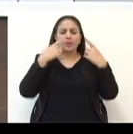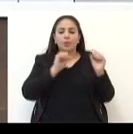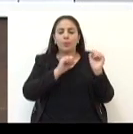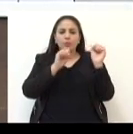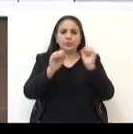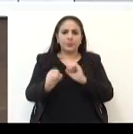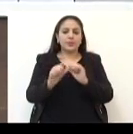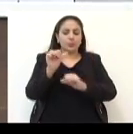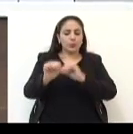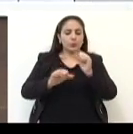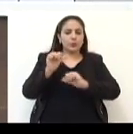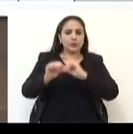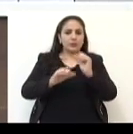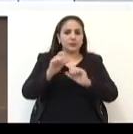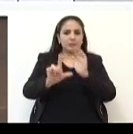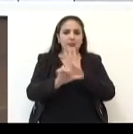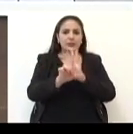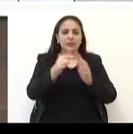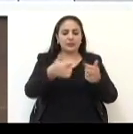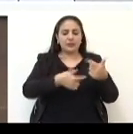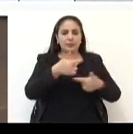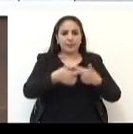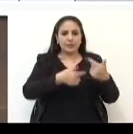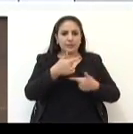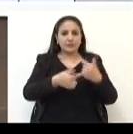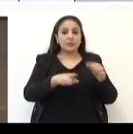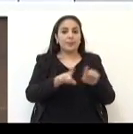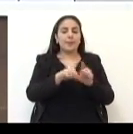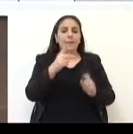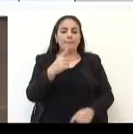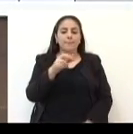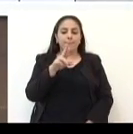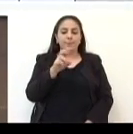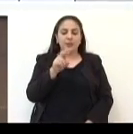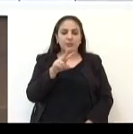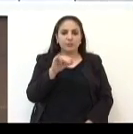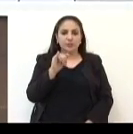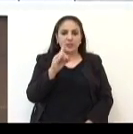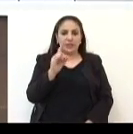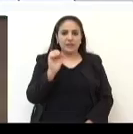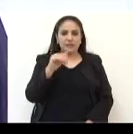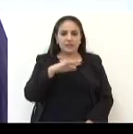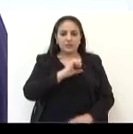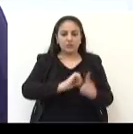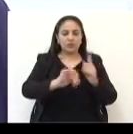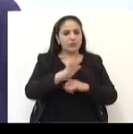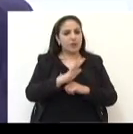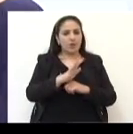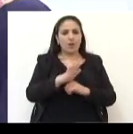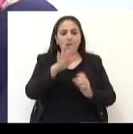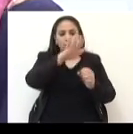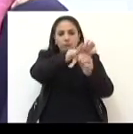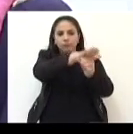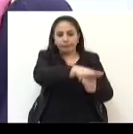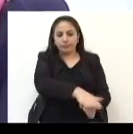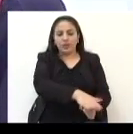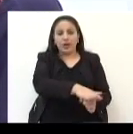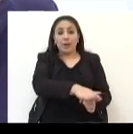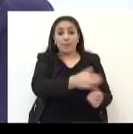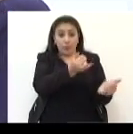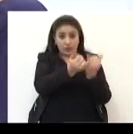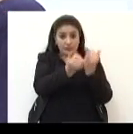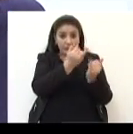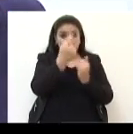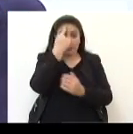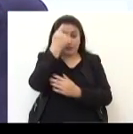com a possibilidade de mudanças nas leis trabalhistas e na Previdência Social. Ela repudia, por exemplo,